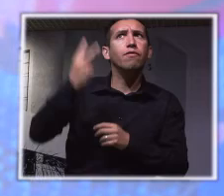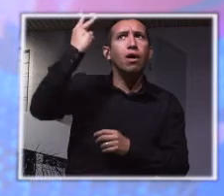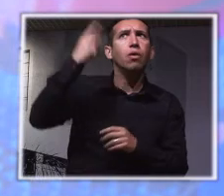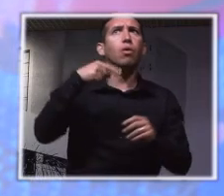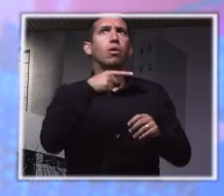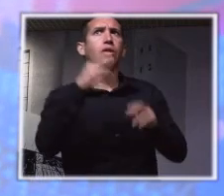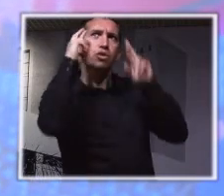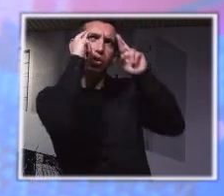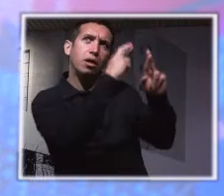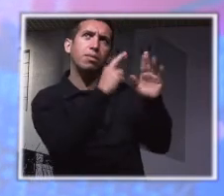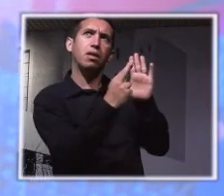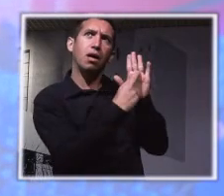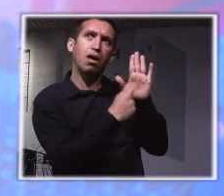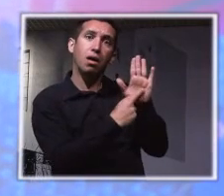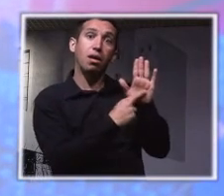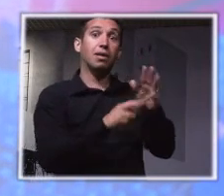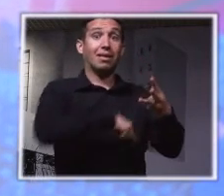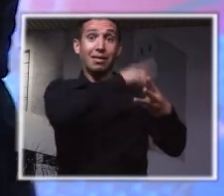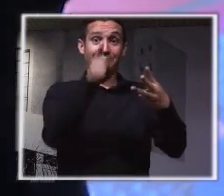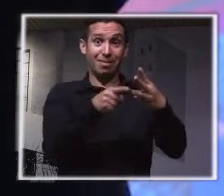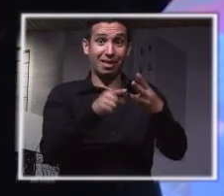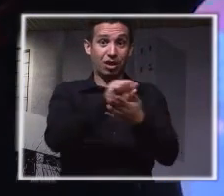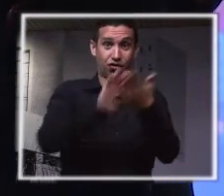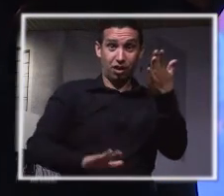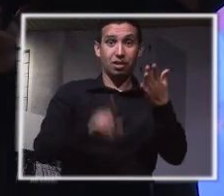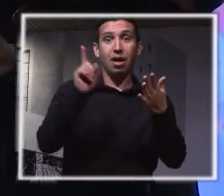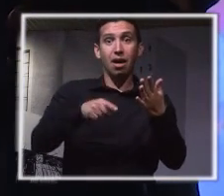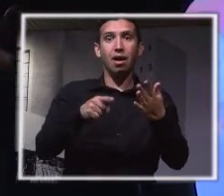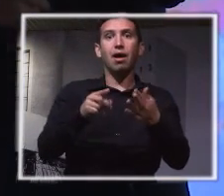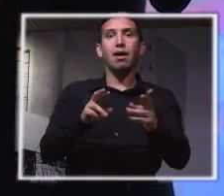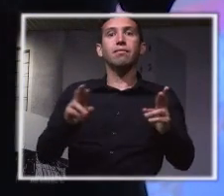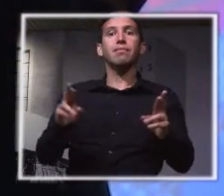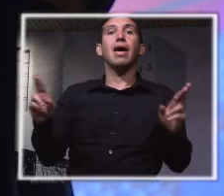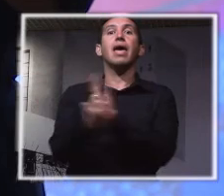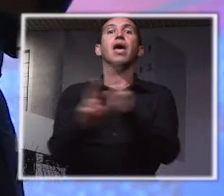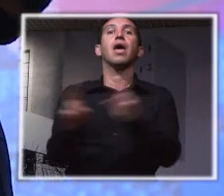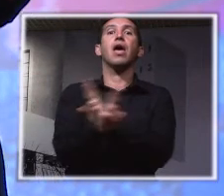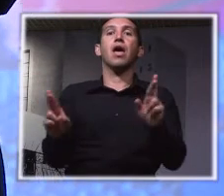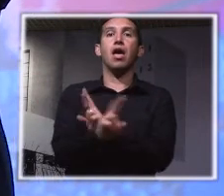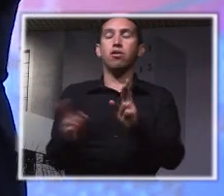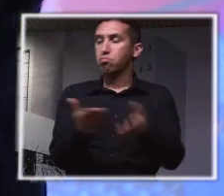A nossa terceira atividade, articulação de redes, promove